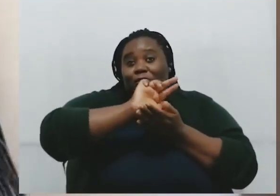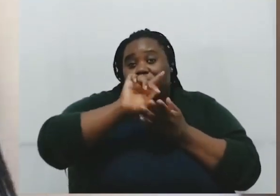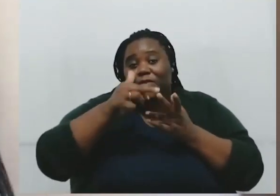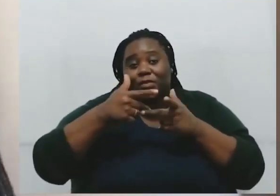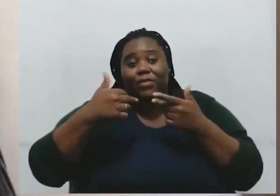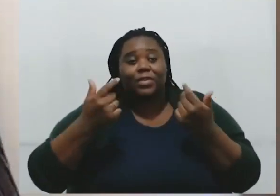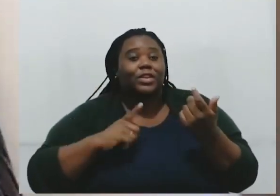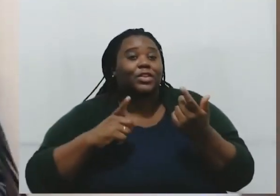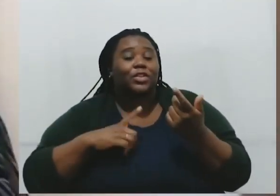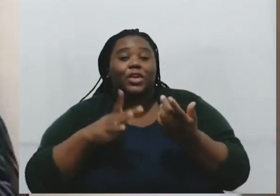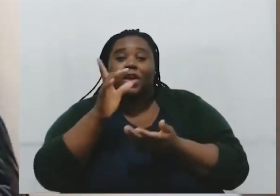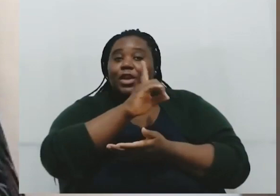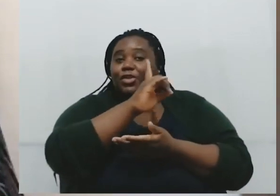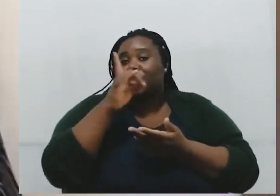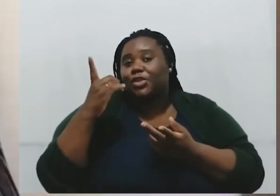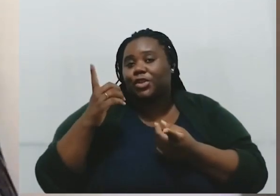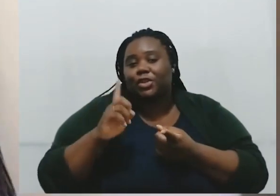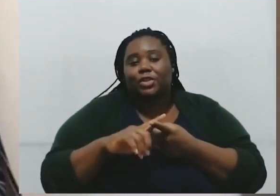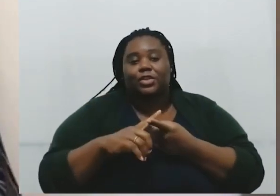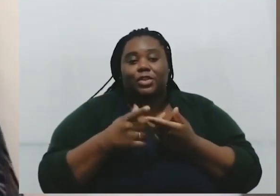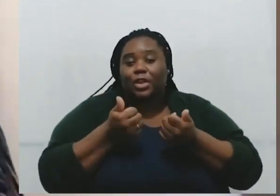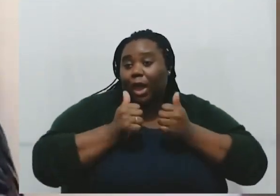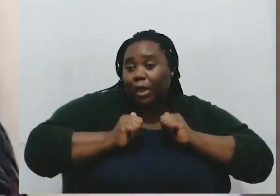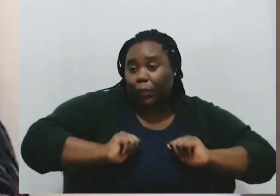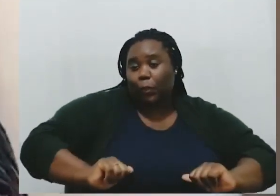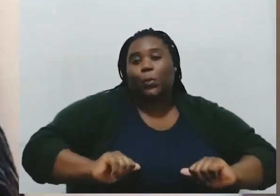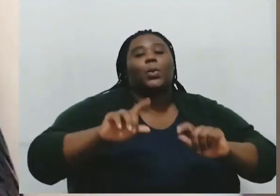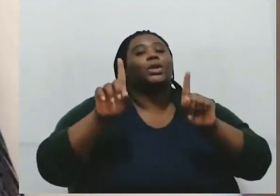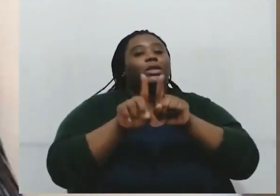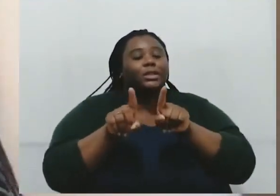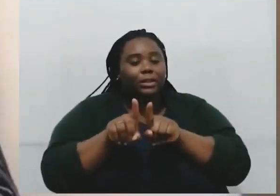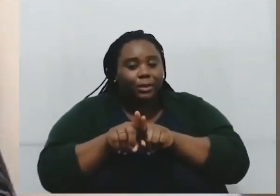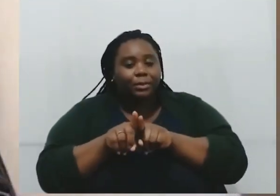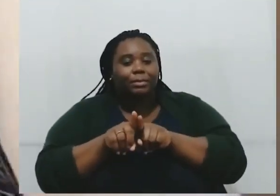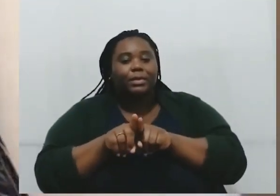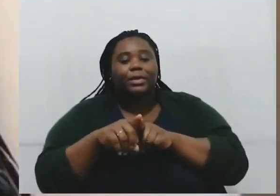e aí com a maternidade, esse tempo,